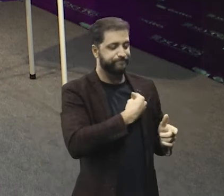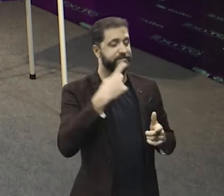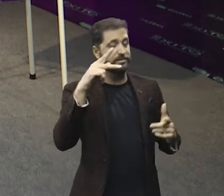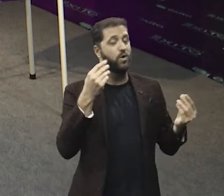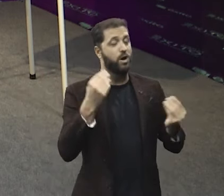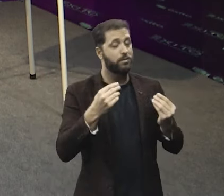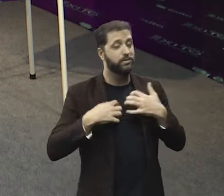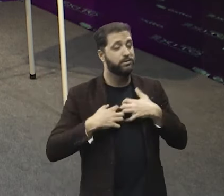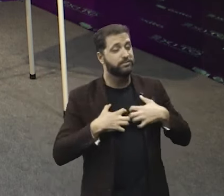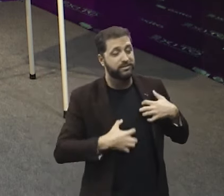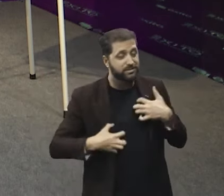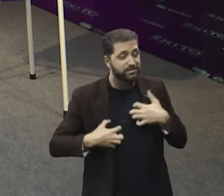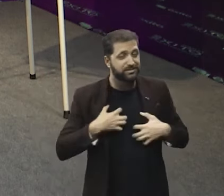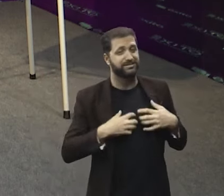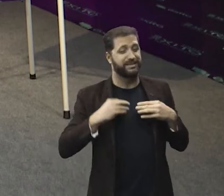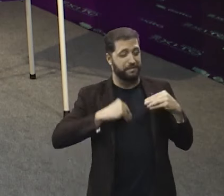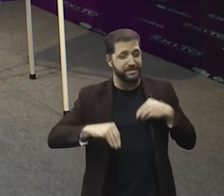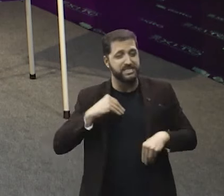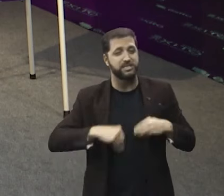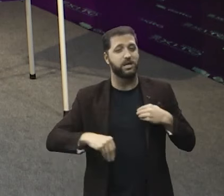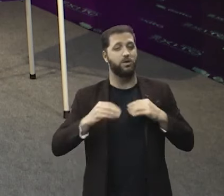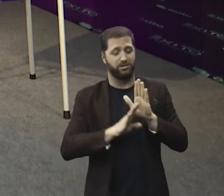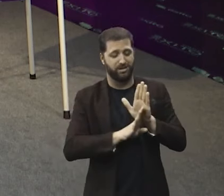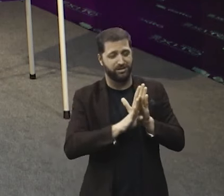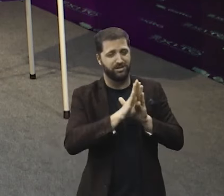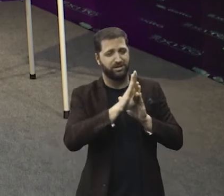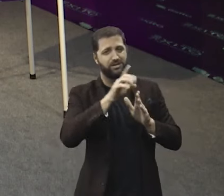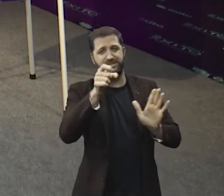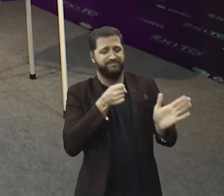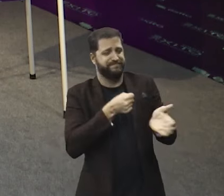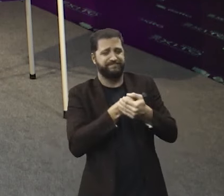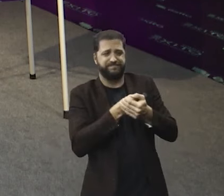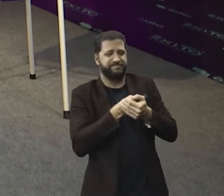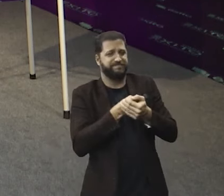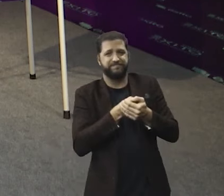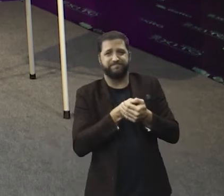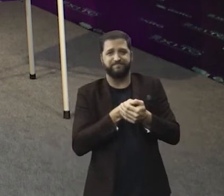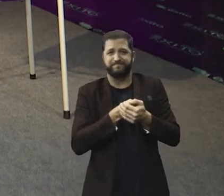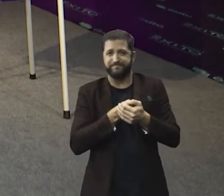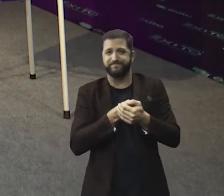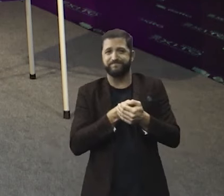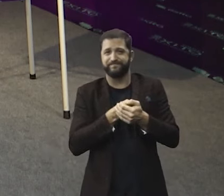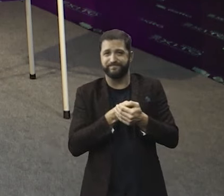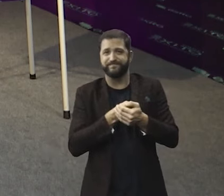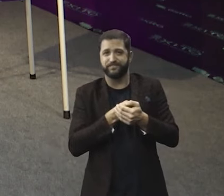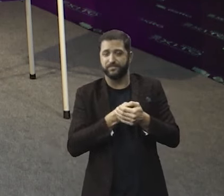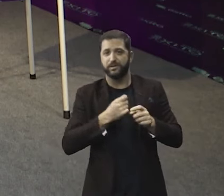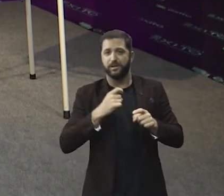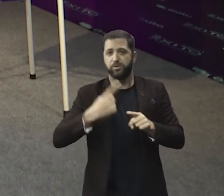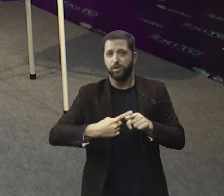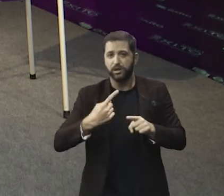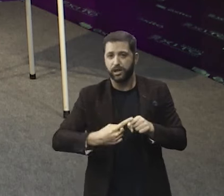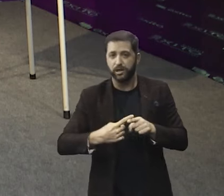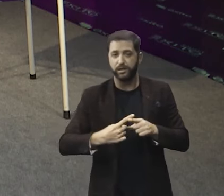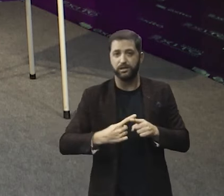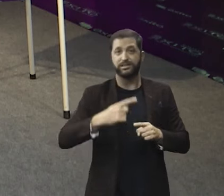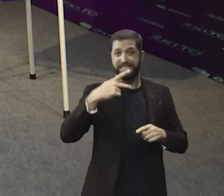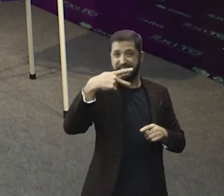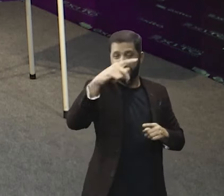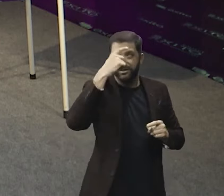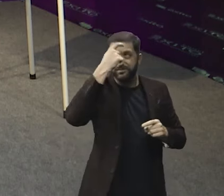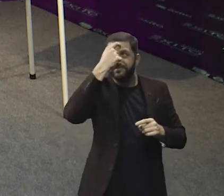depressão você vai se esconder mais por quê Porque o teu cérebro tá recebendo estímulo que você o Avatar X quando você volta